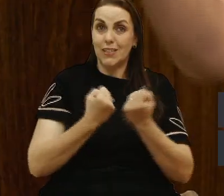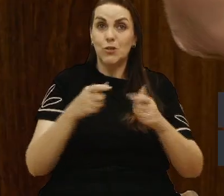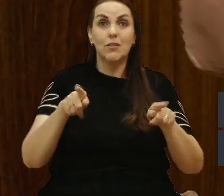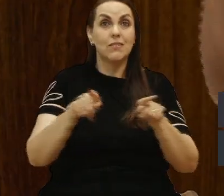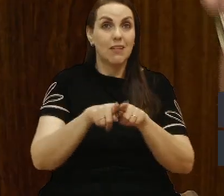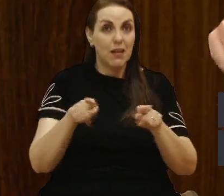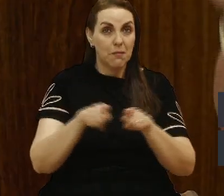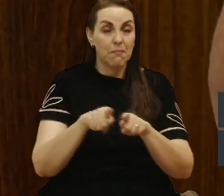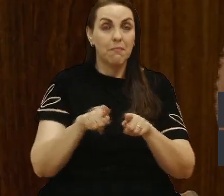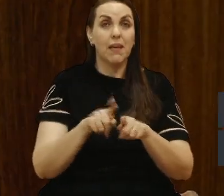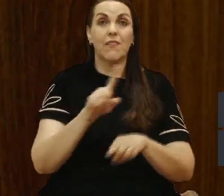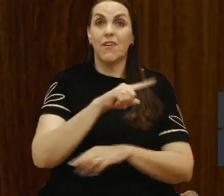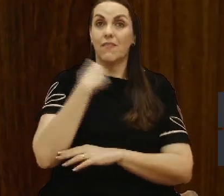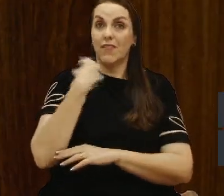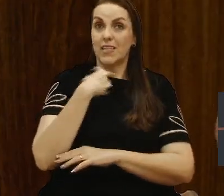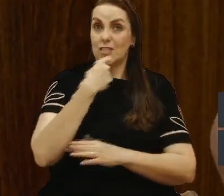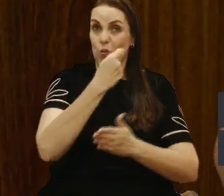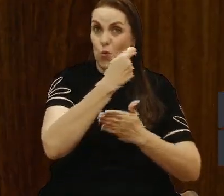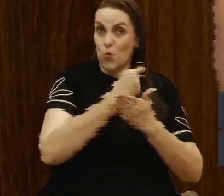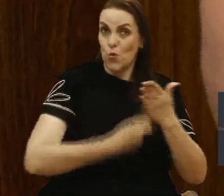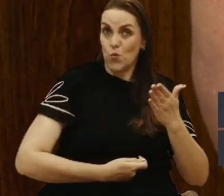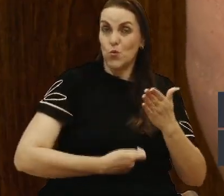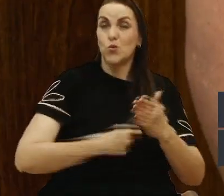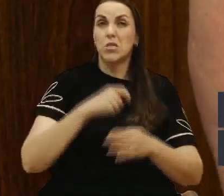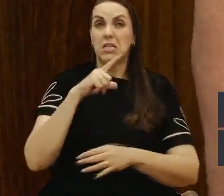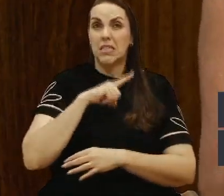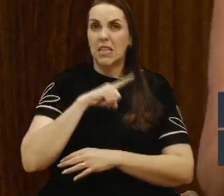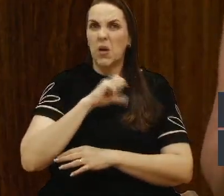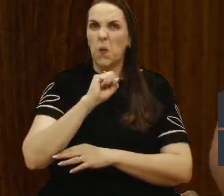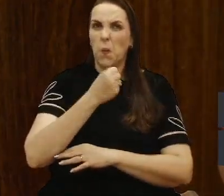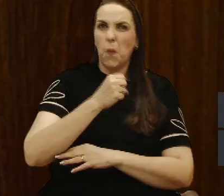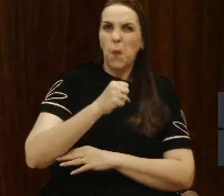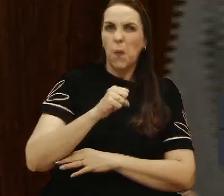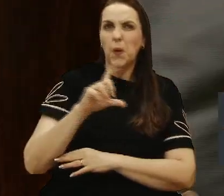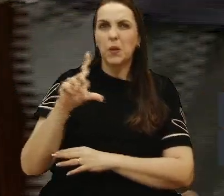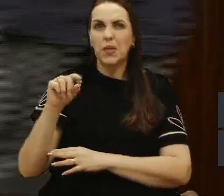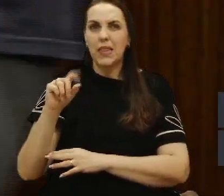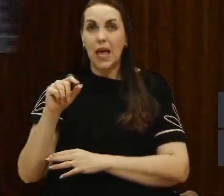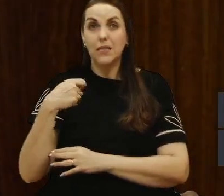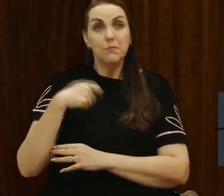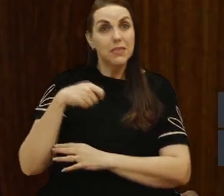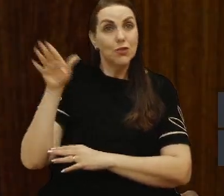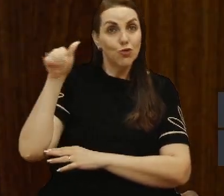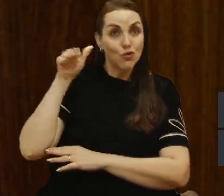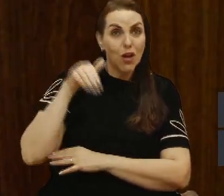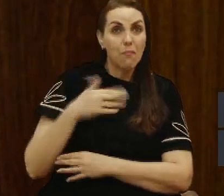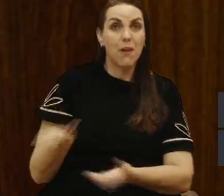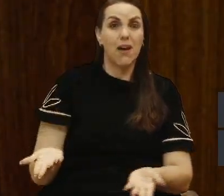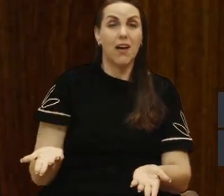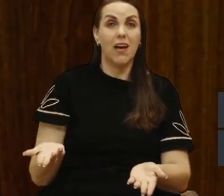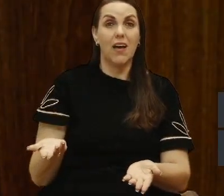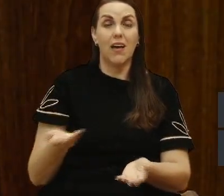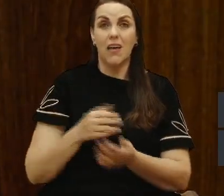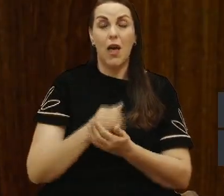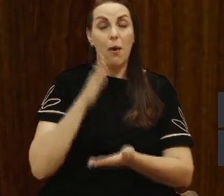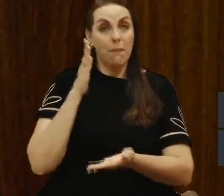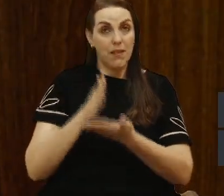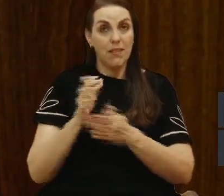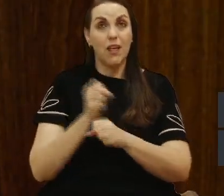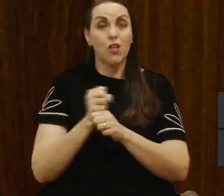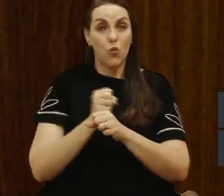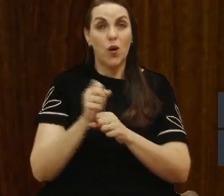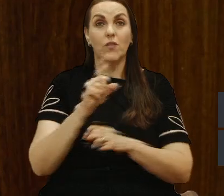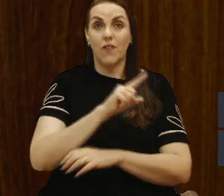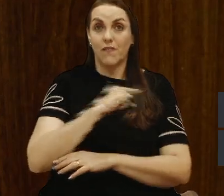que está vencendo o concurso. Acho que tem uns 8 ou 10 a serem chamados. Não vai faltar muito, metade do ano vence e